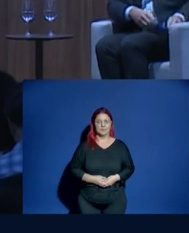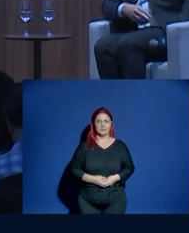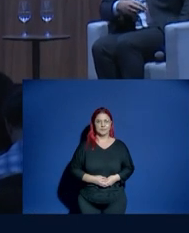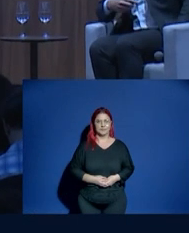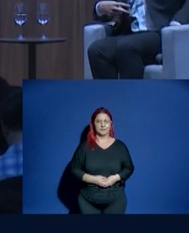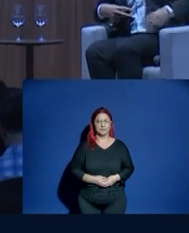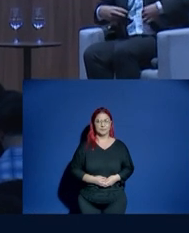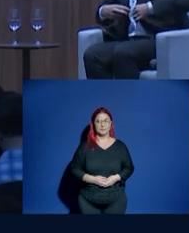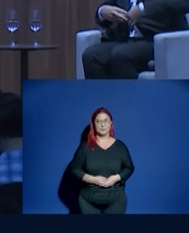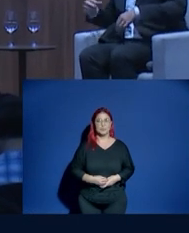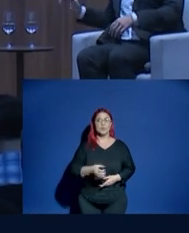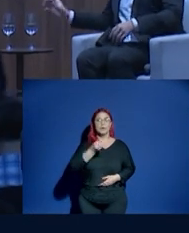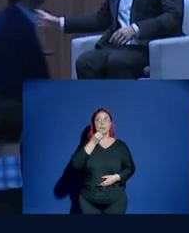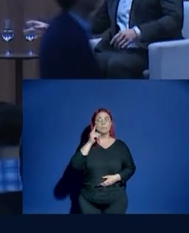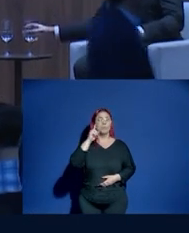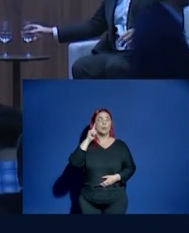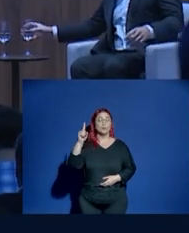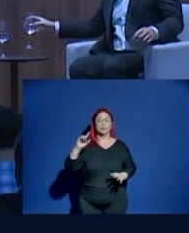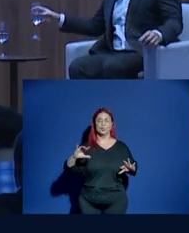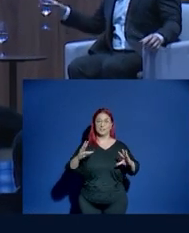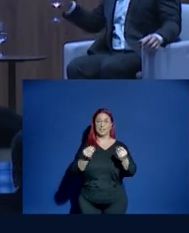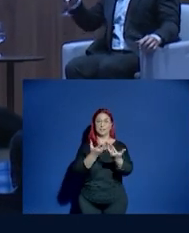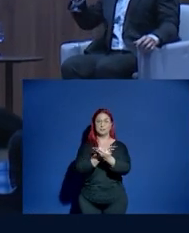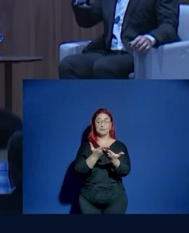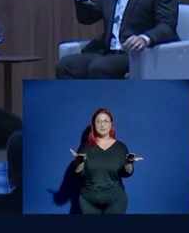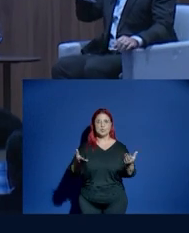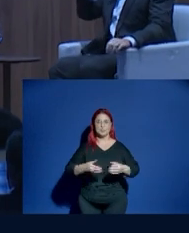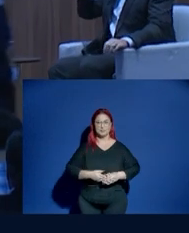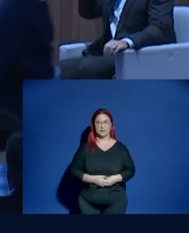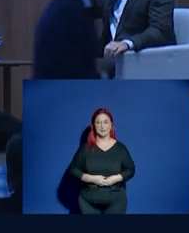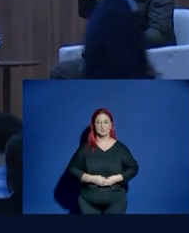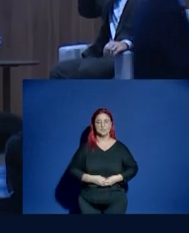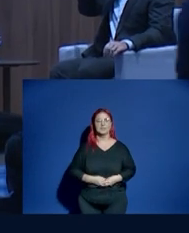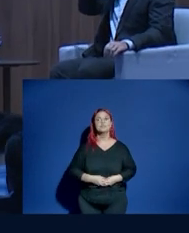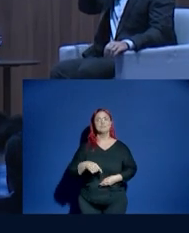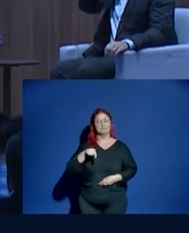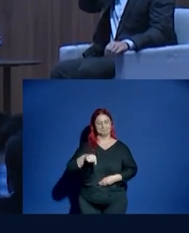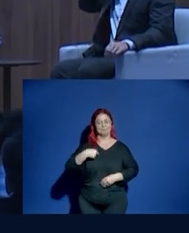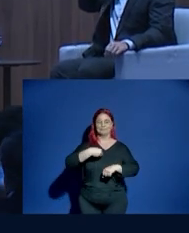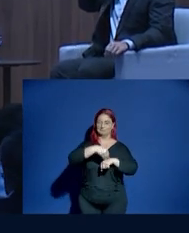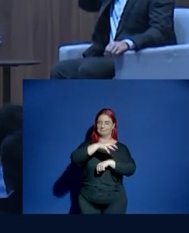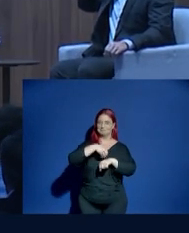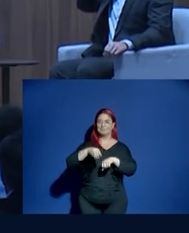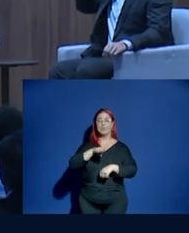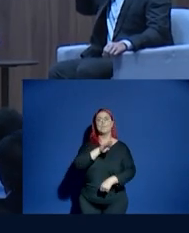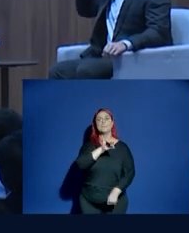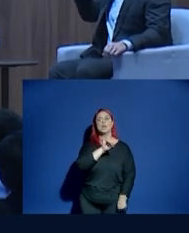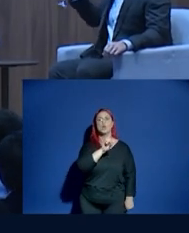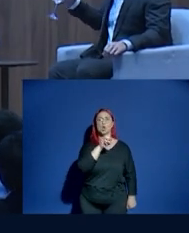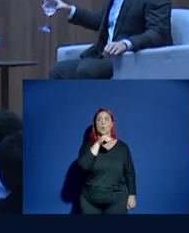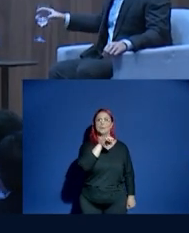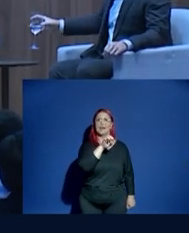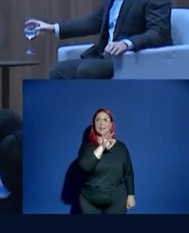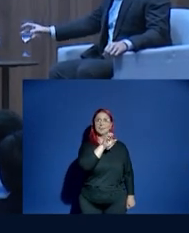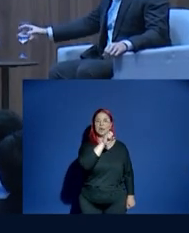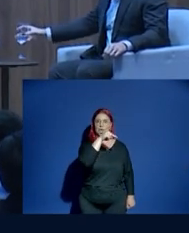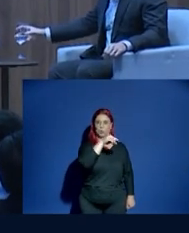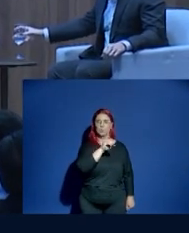Bom dia a todos é um prazer aqui intermediar esse painel sobre biometano biogás